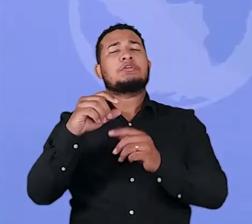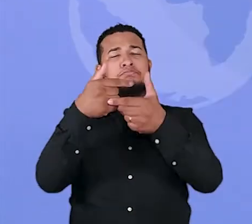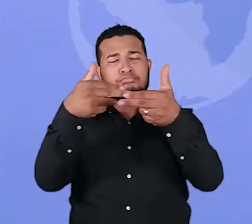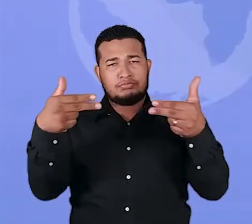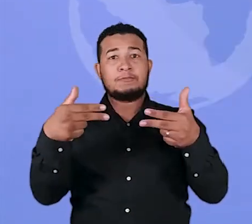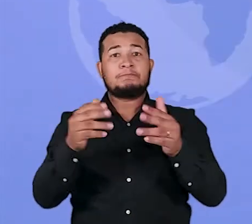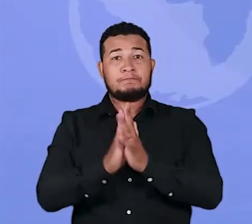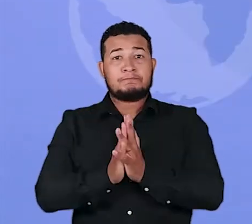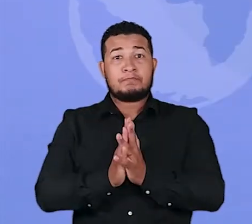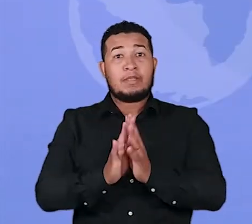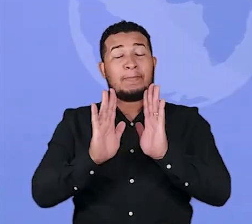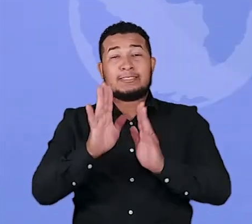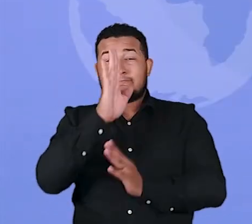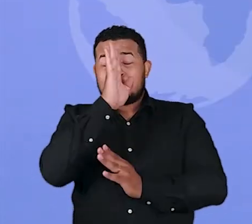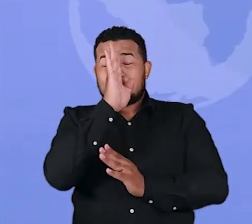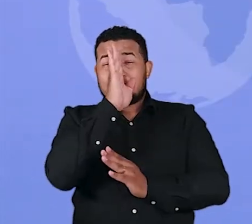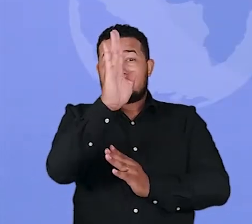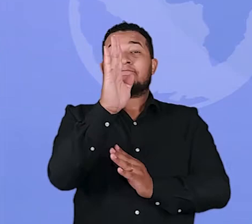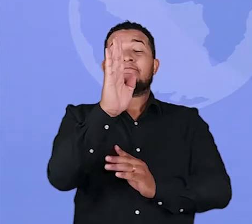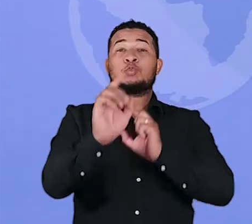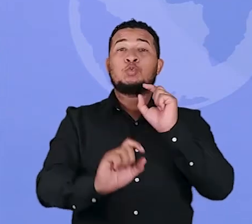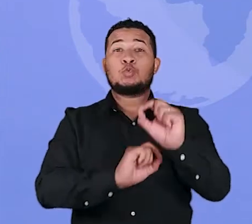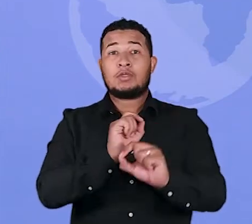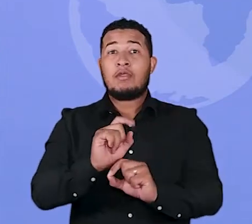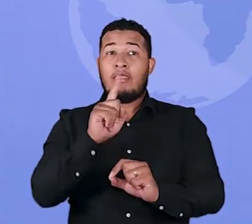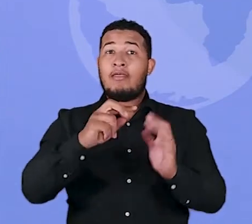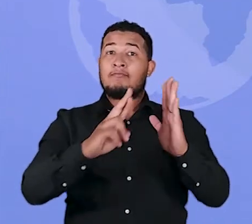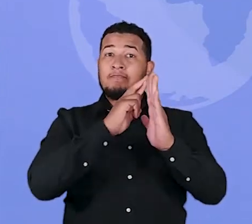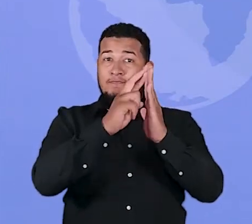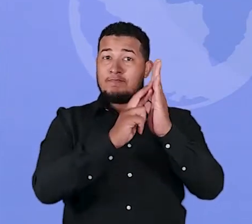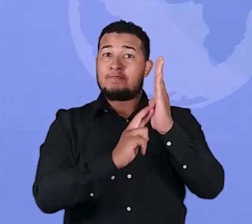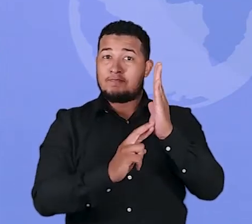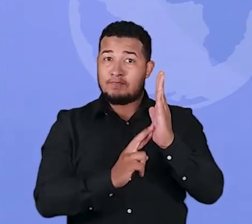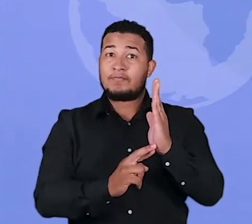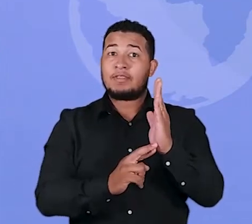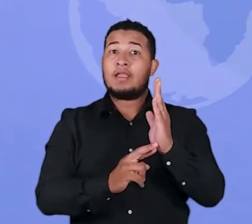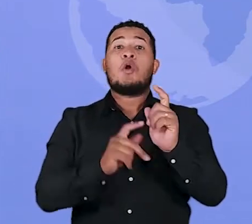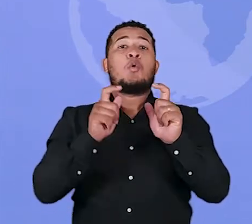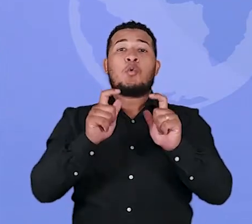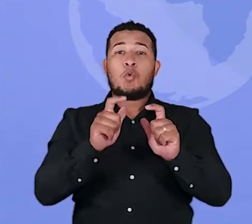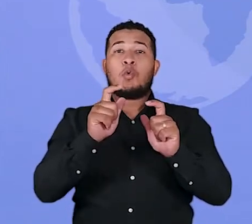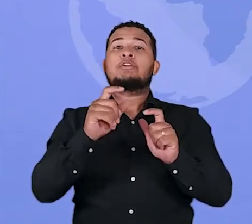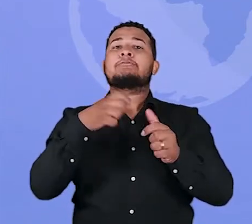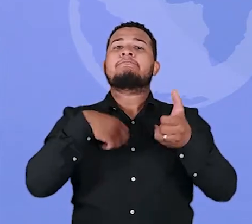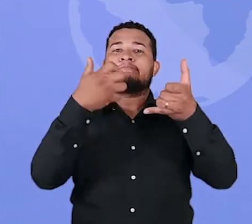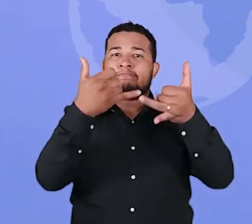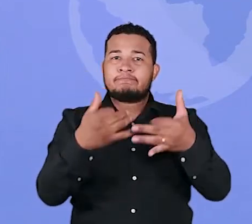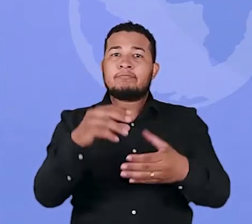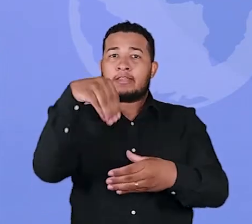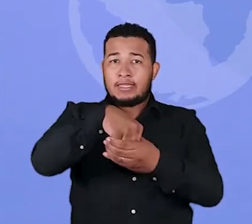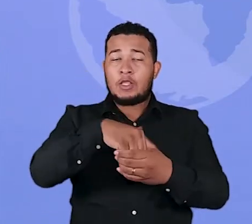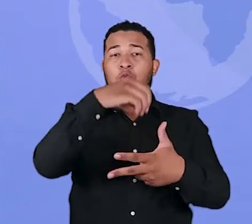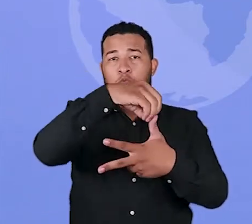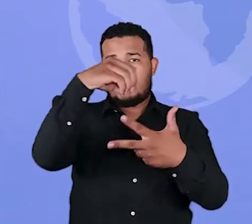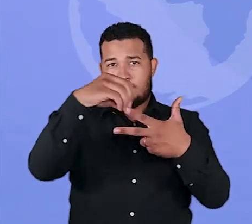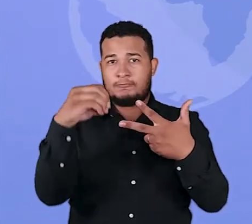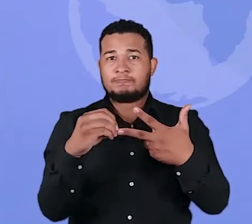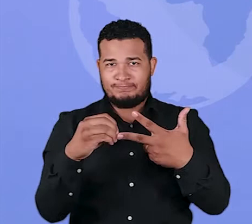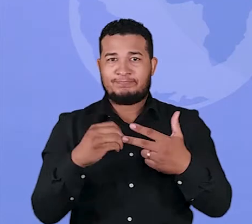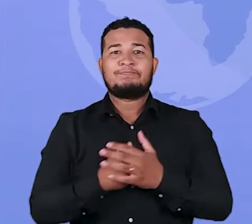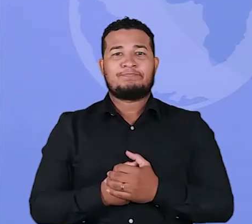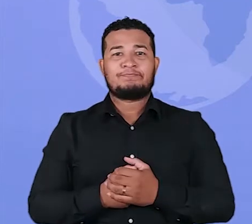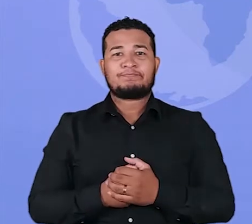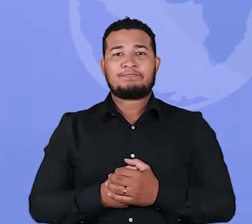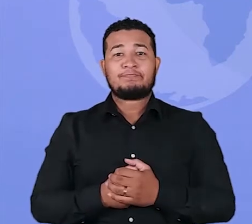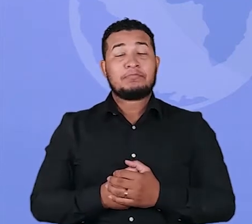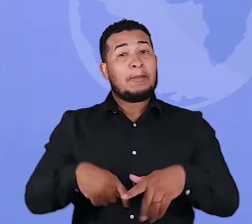Mas, sobretudo, assim, acima ainda disso, estou falando de redação dissertativa, argumentativa que nós utilizamos no Enem,